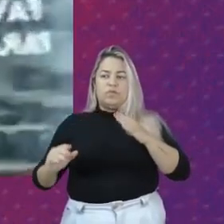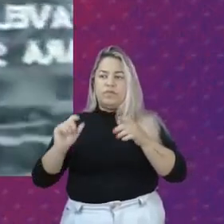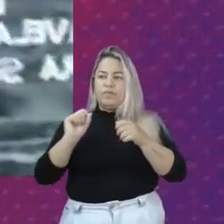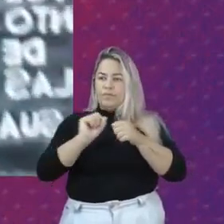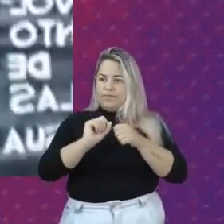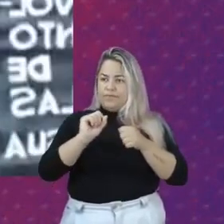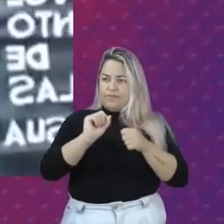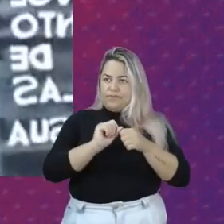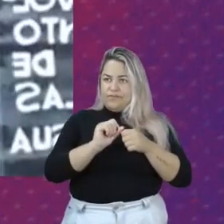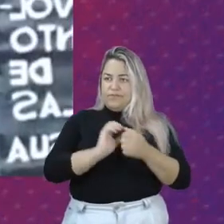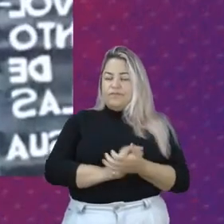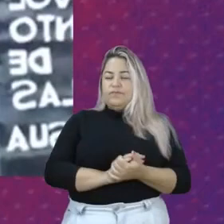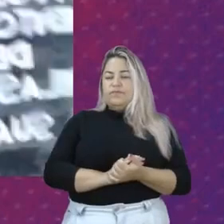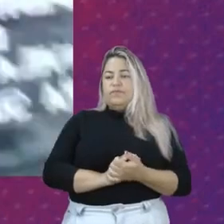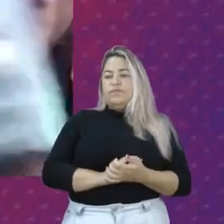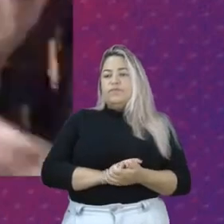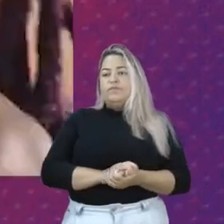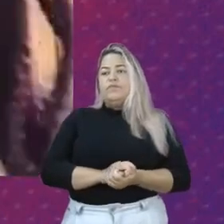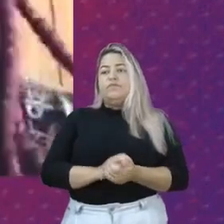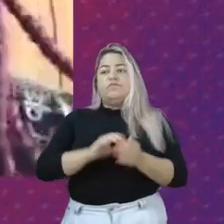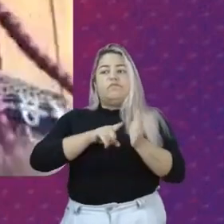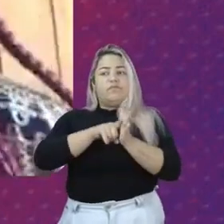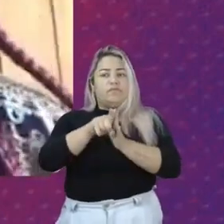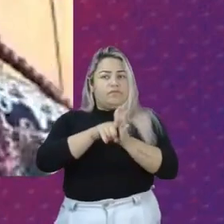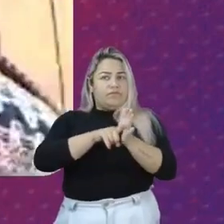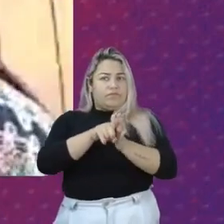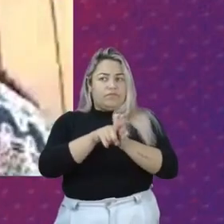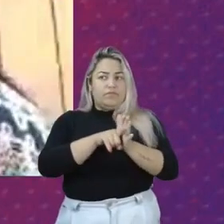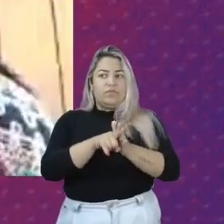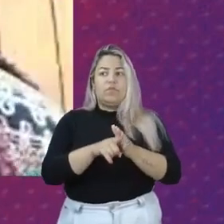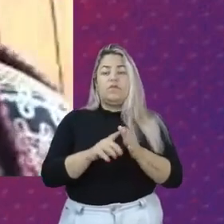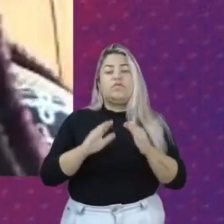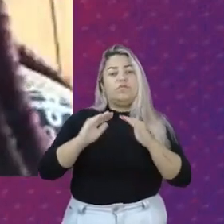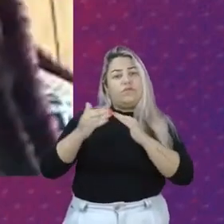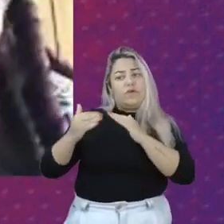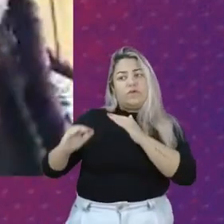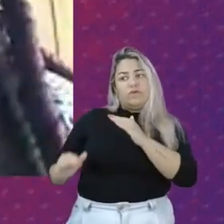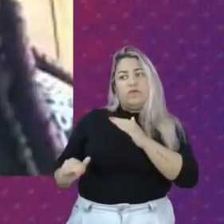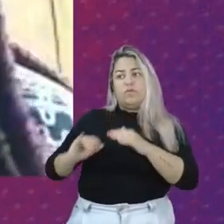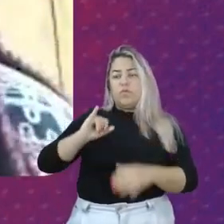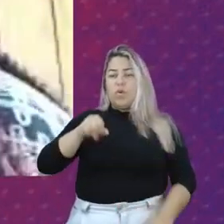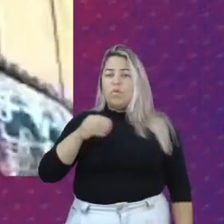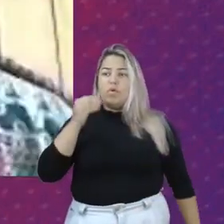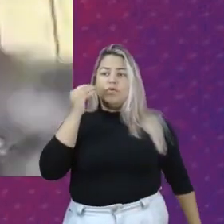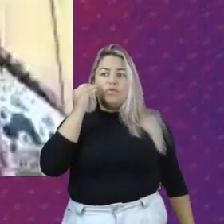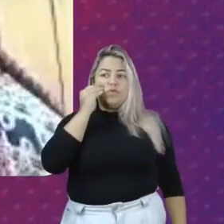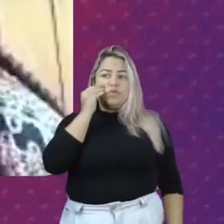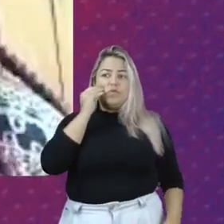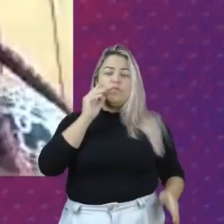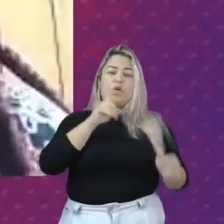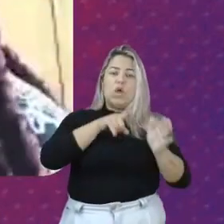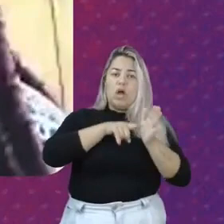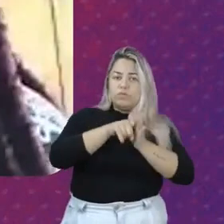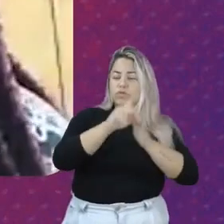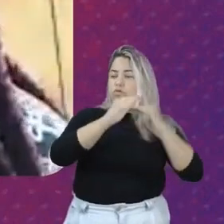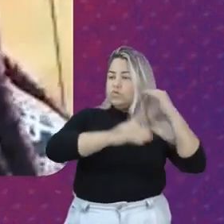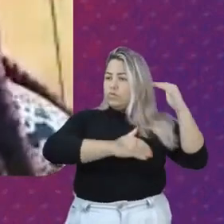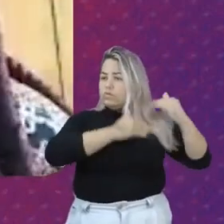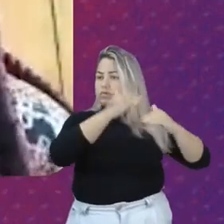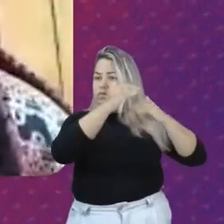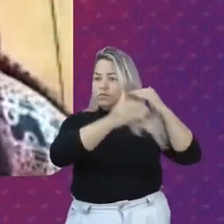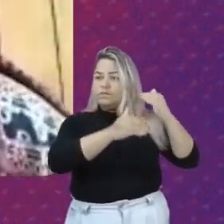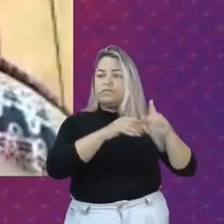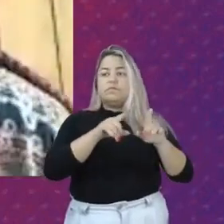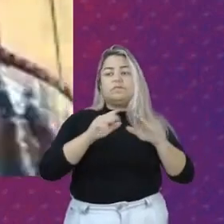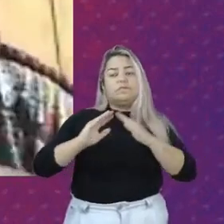mostrar aqui para vocês, né, um plano para as favelas, de favela como oportunidade, um plano de desenvolvimento para